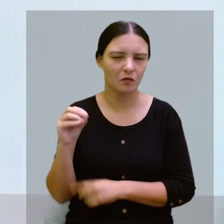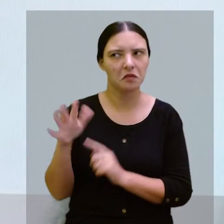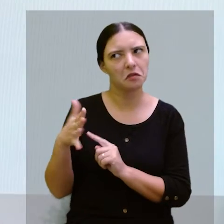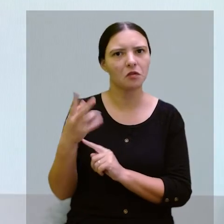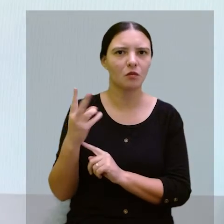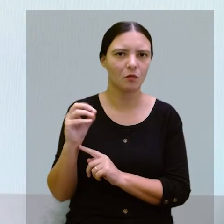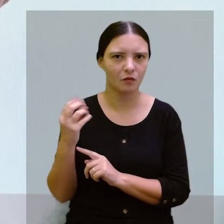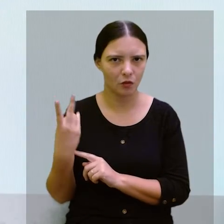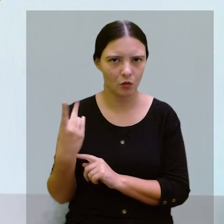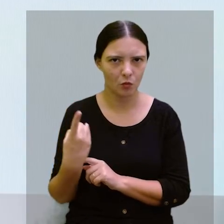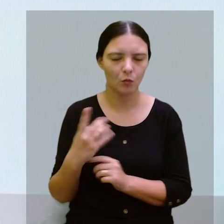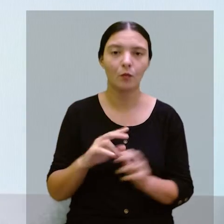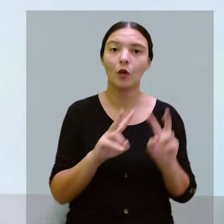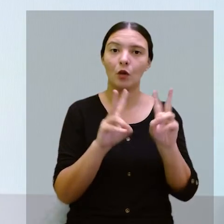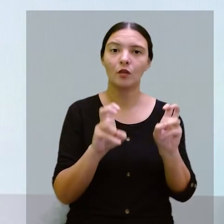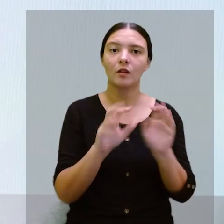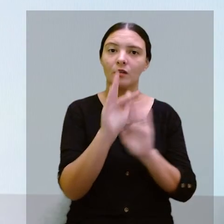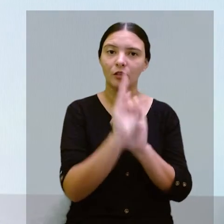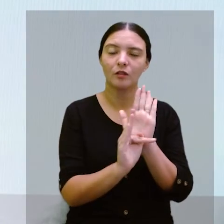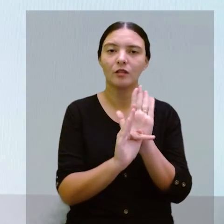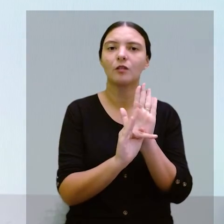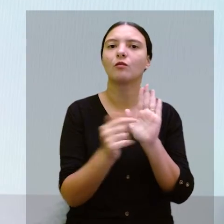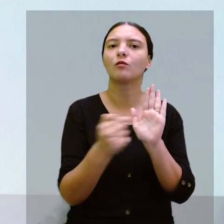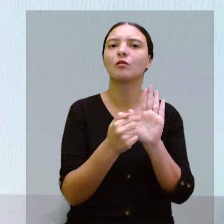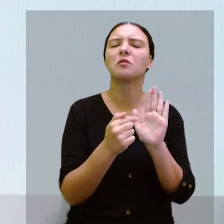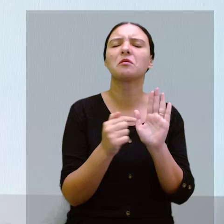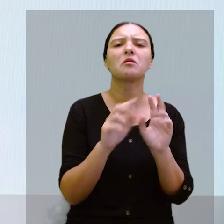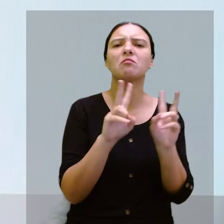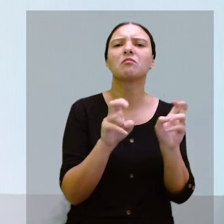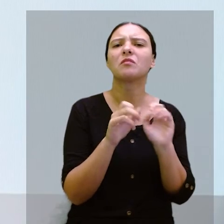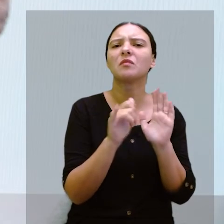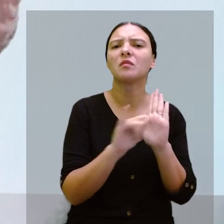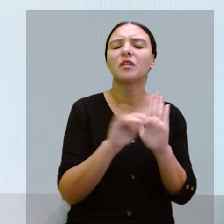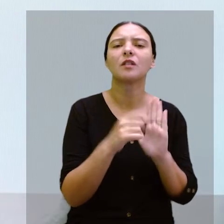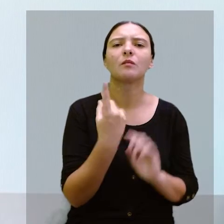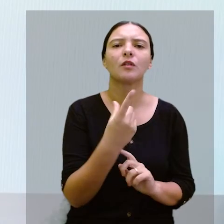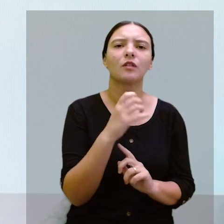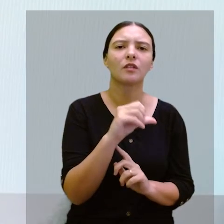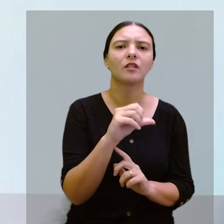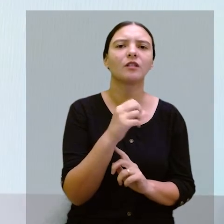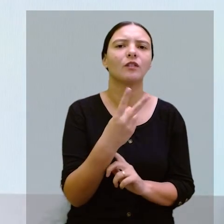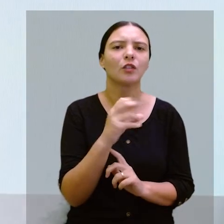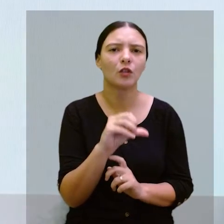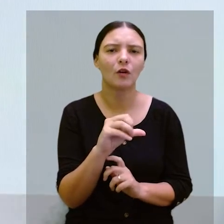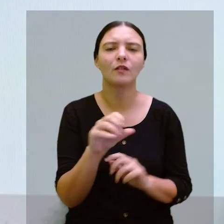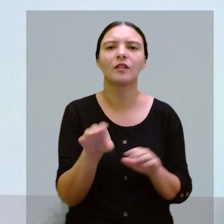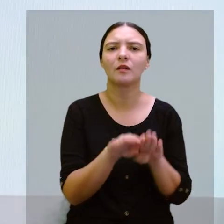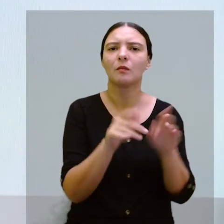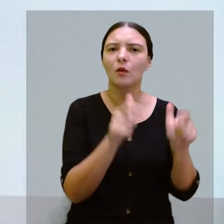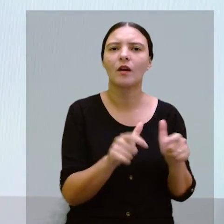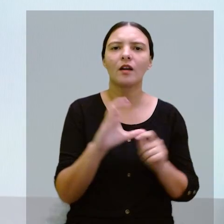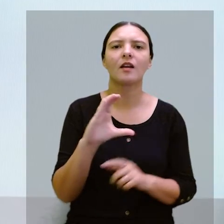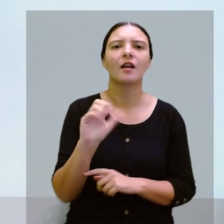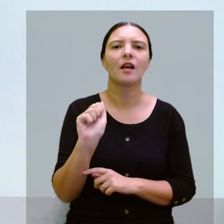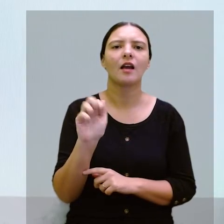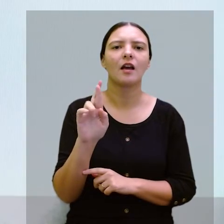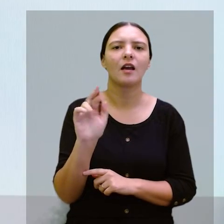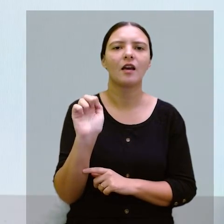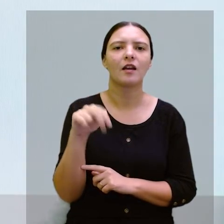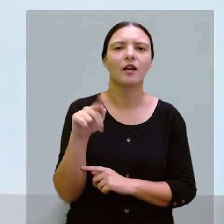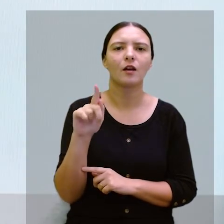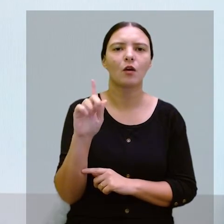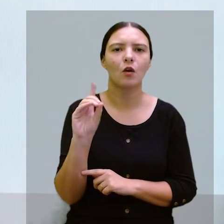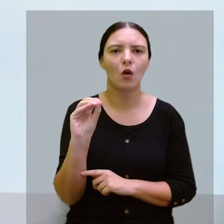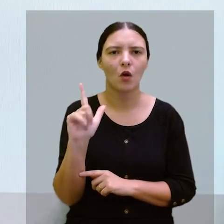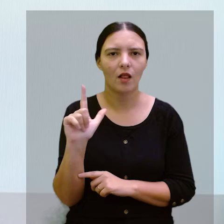2021, chama 1929, que conta um pouco a história de Carangola, um pouco personagens de Carangola.